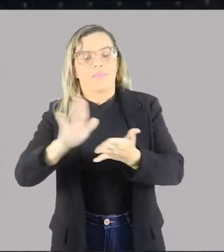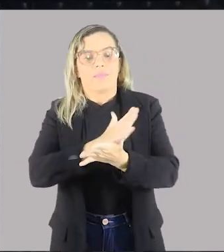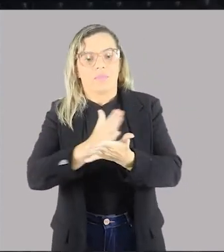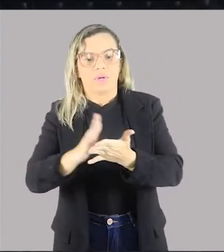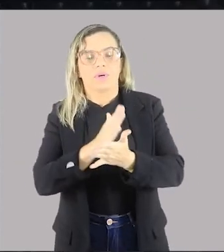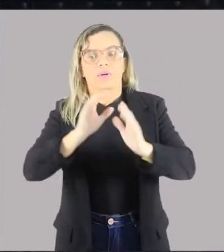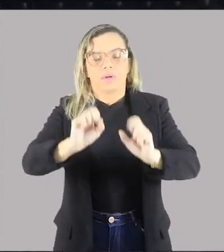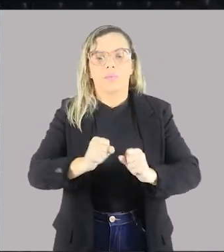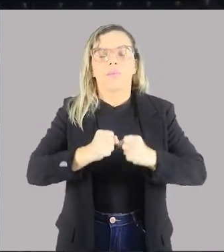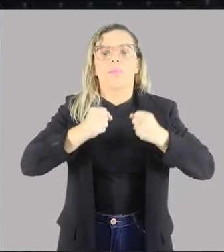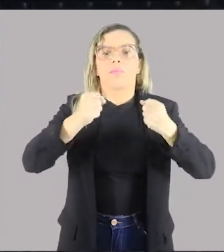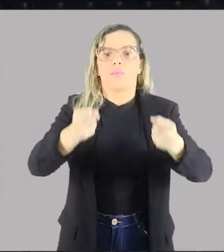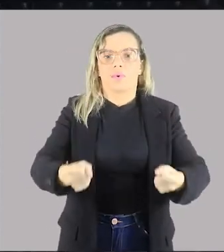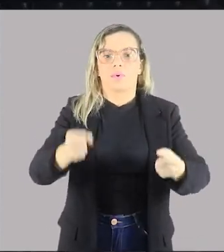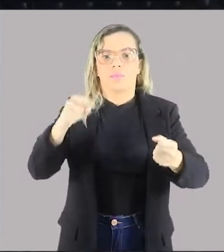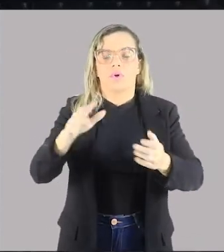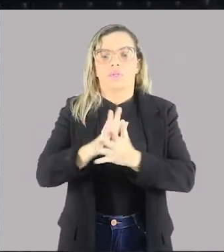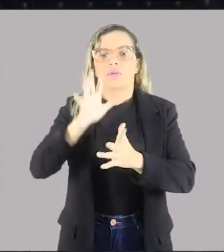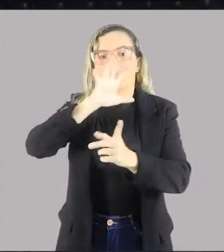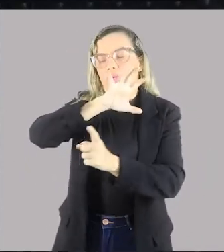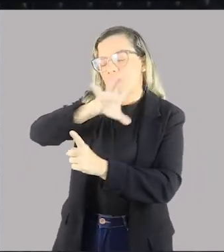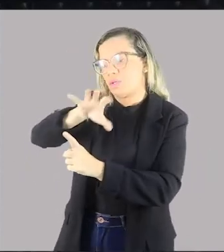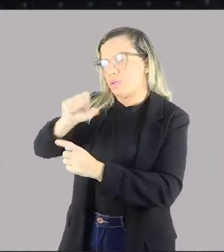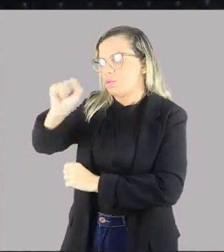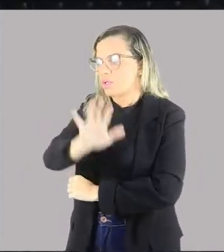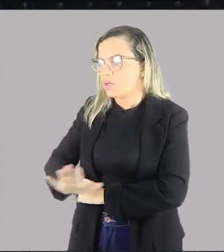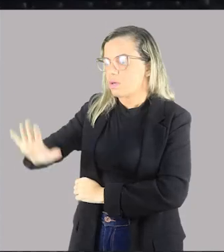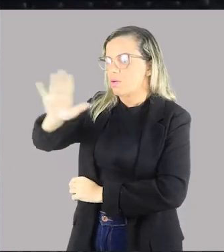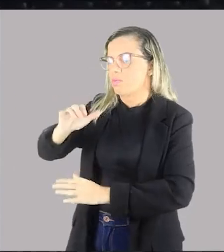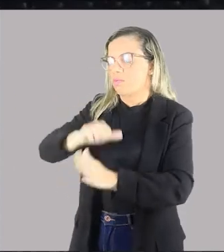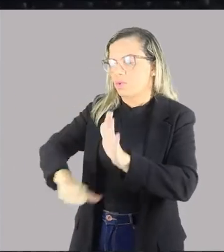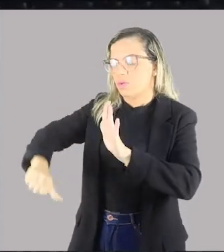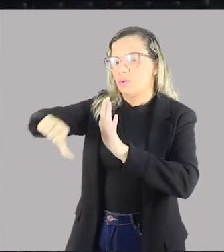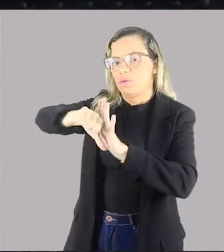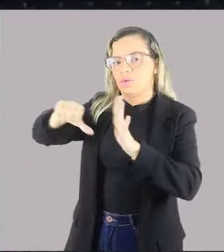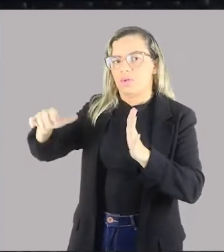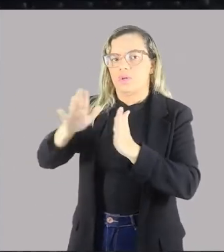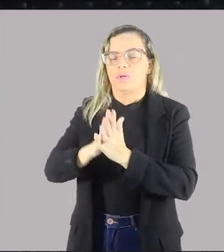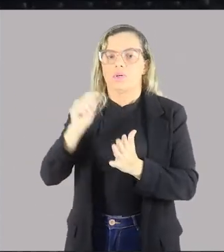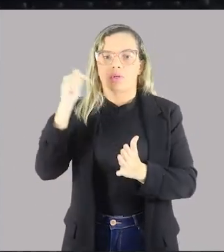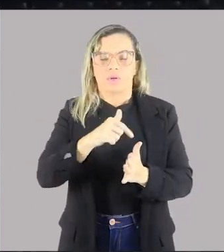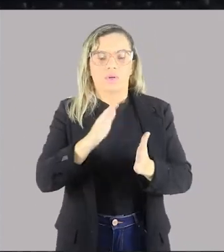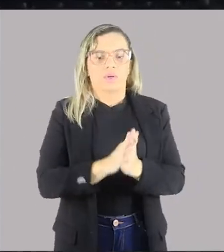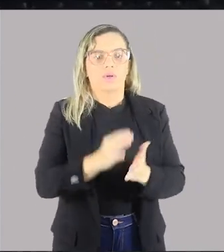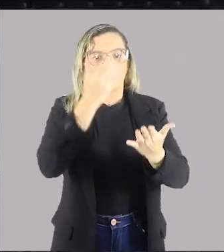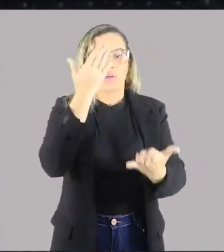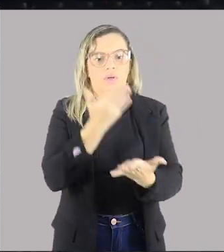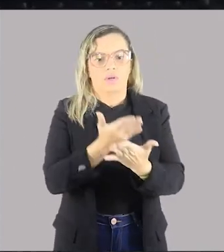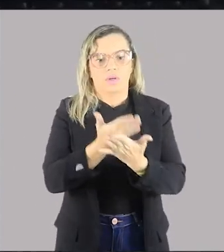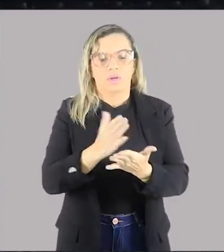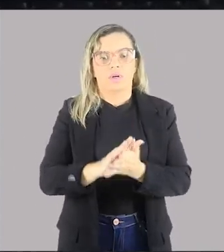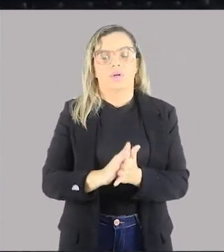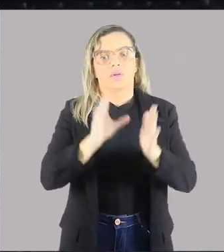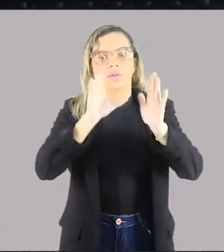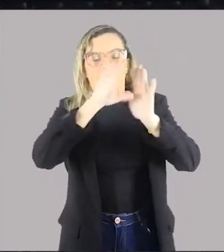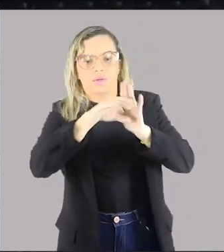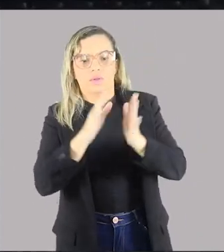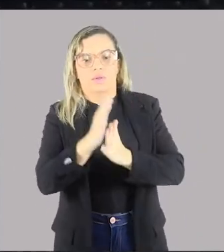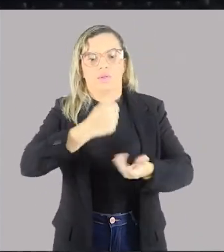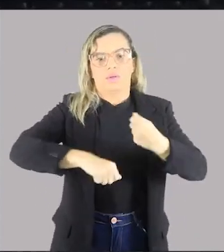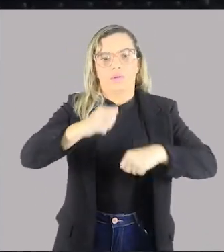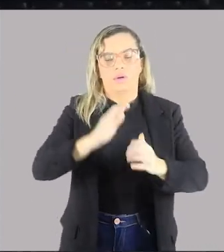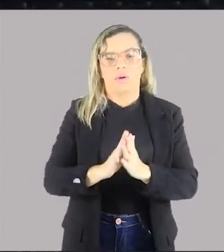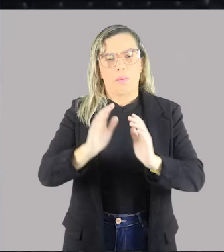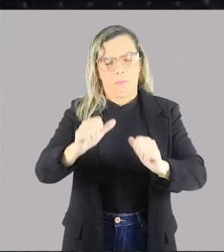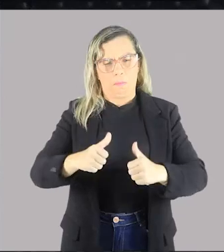infrações podem sim ter reflexos na área criminal, nós vamos trabalhar apenas aqui as sanções administrativas,